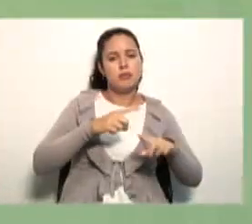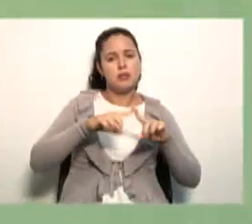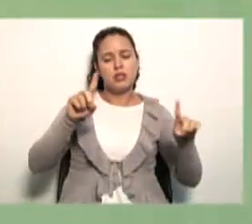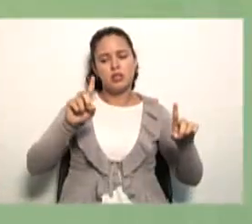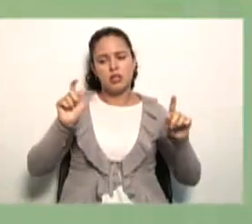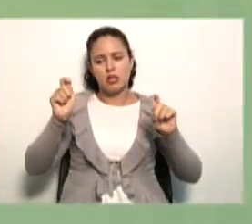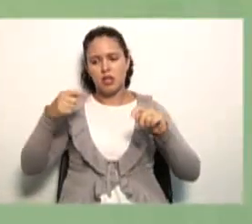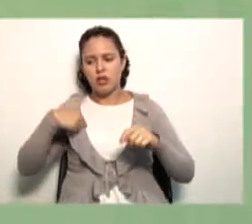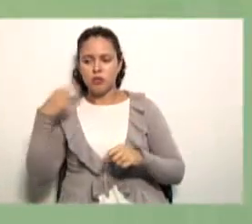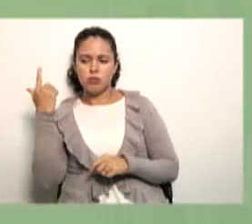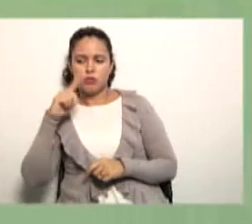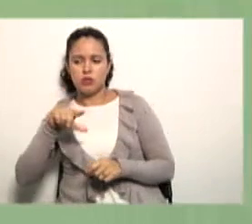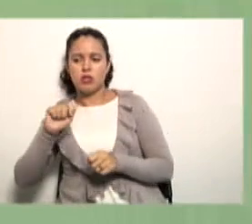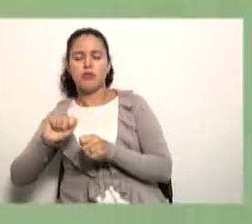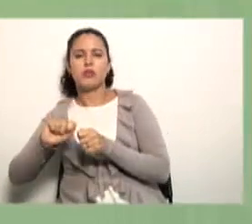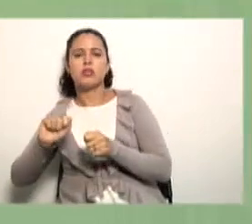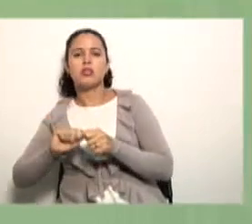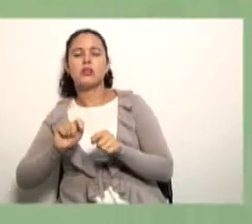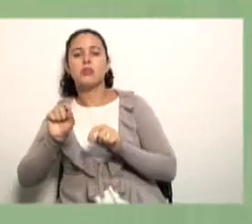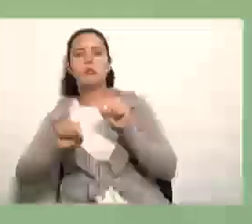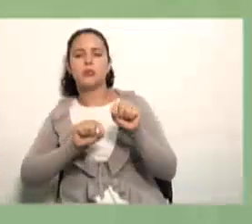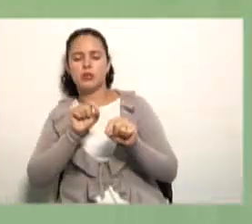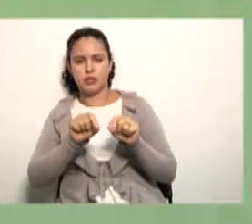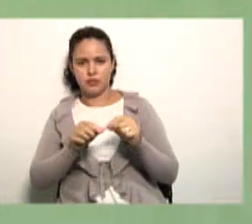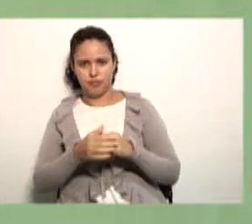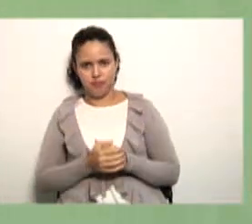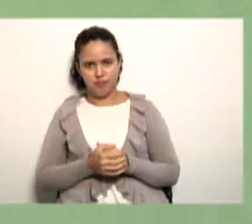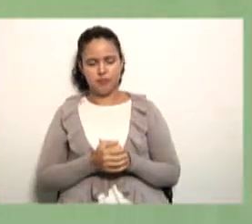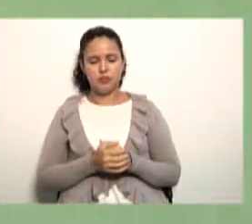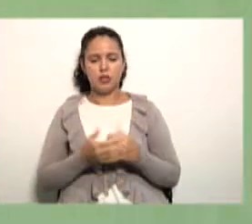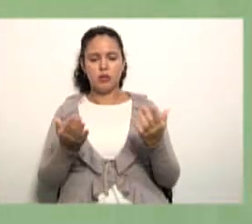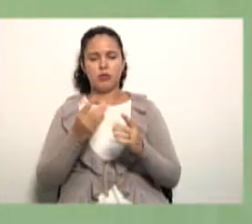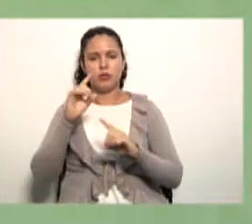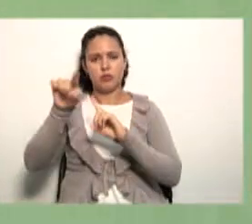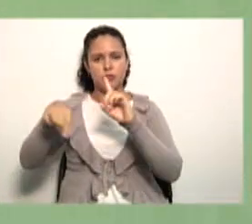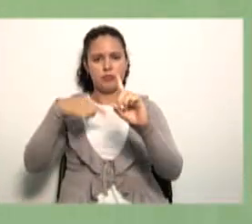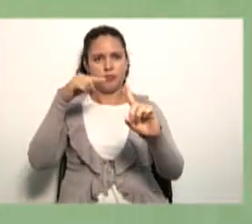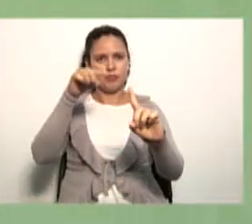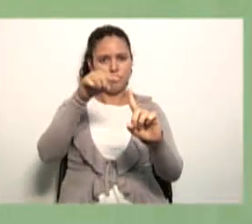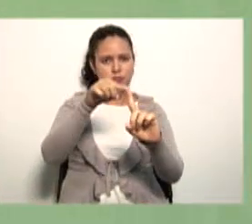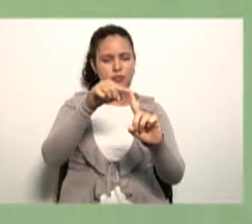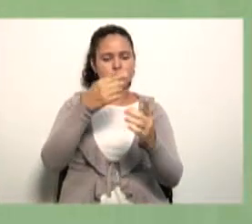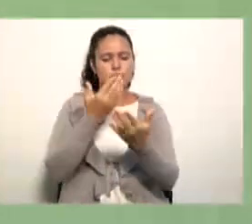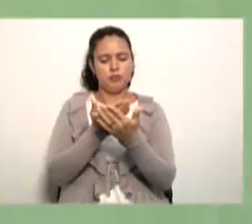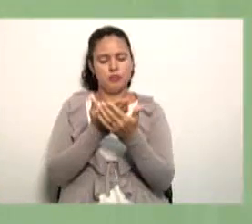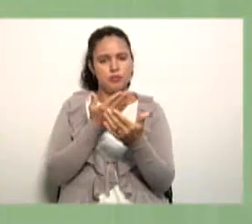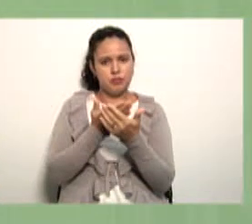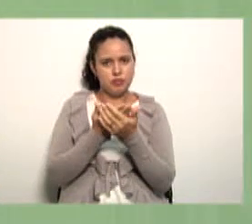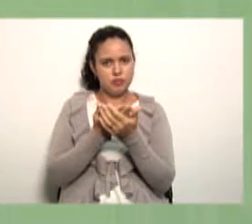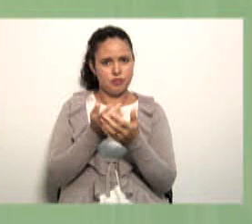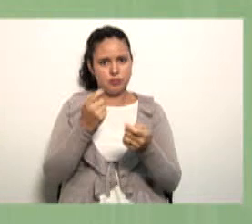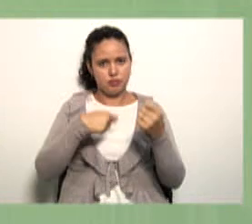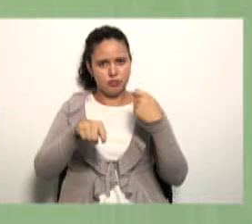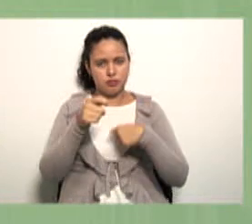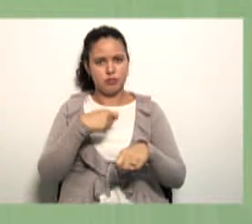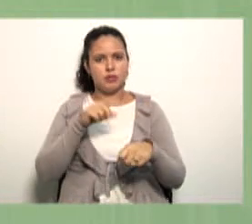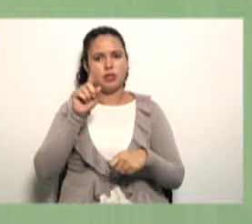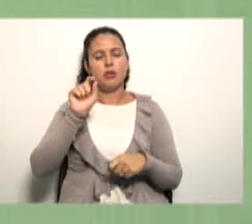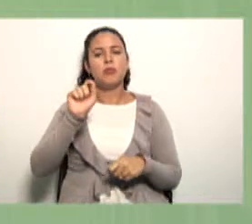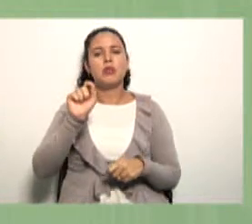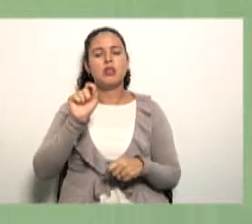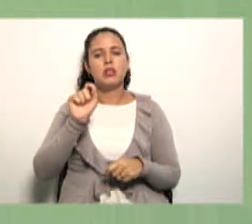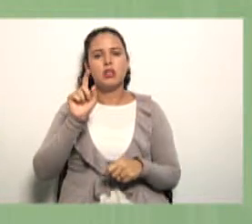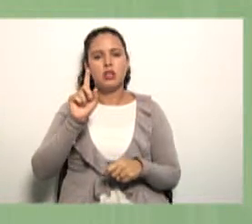A gente vê que os objetivos do estudo da economia são as necessidades humanas. E nós temos características para essas